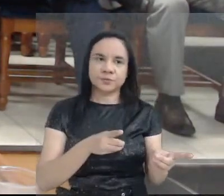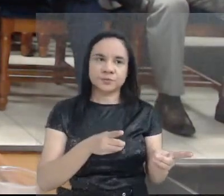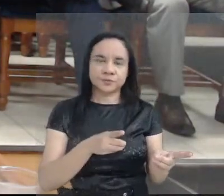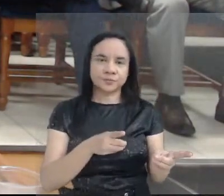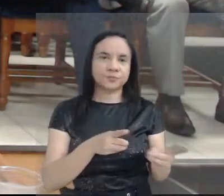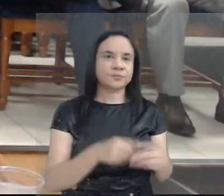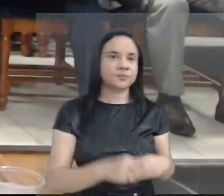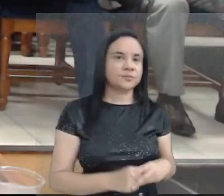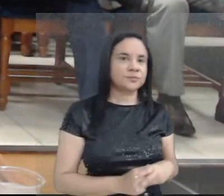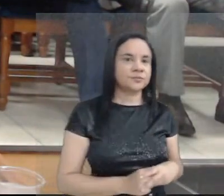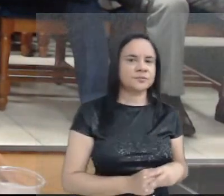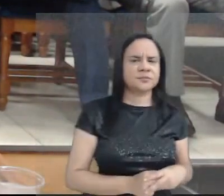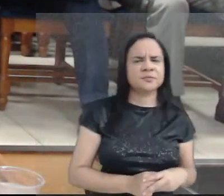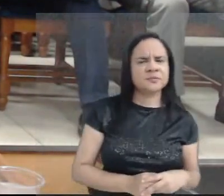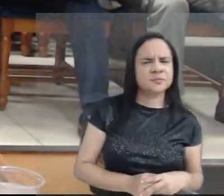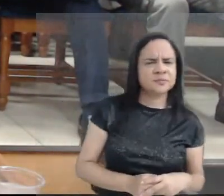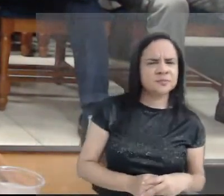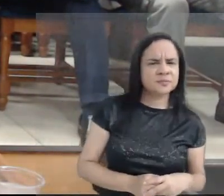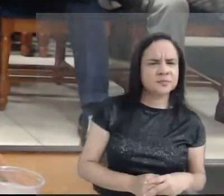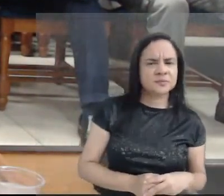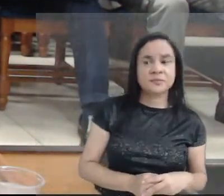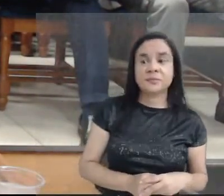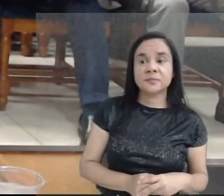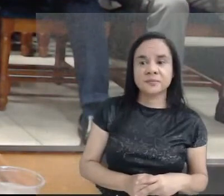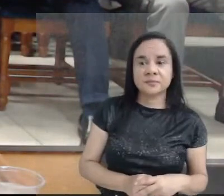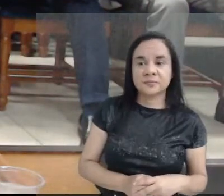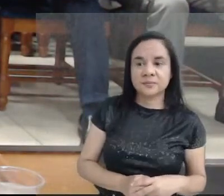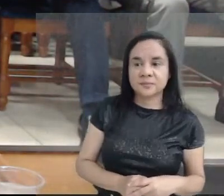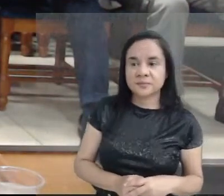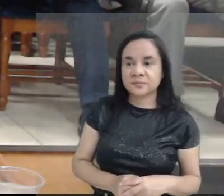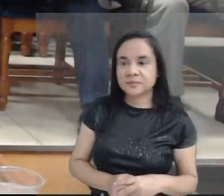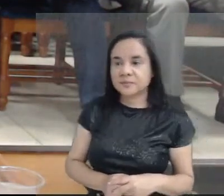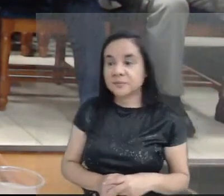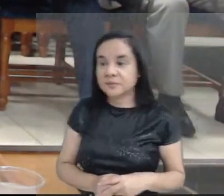O enraizar prevalece.